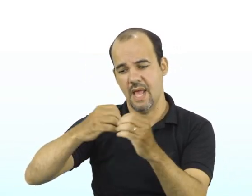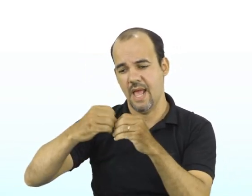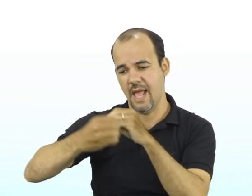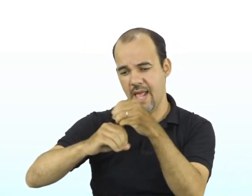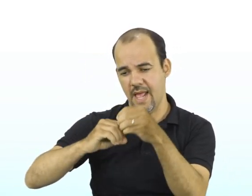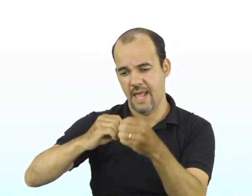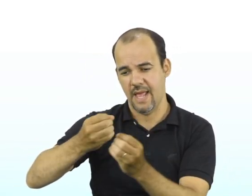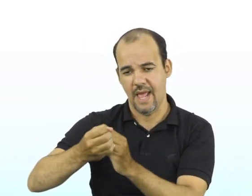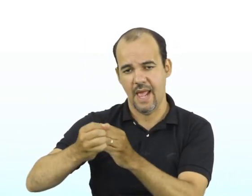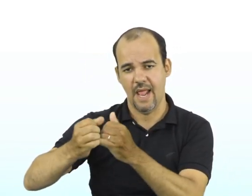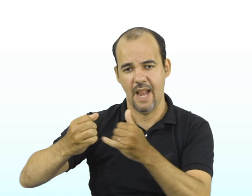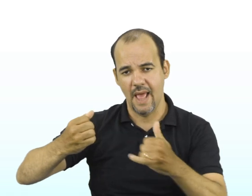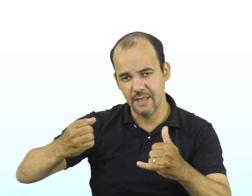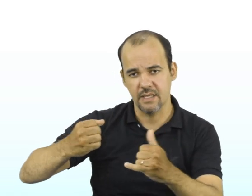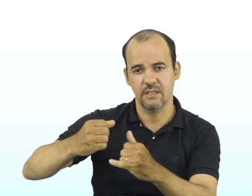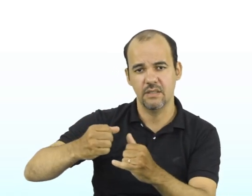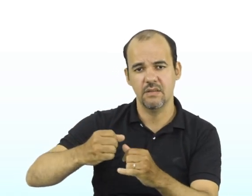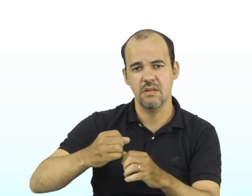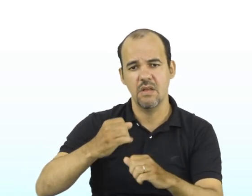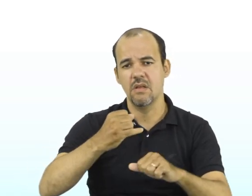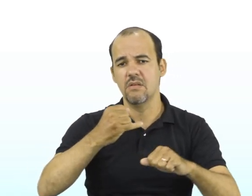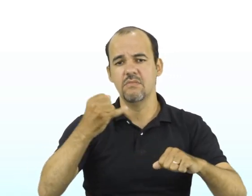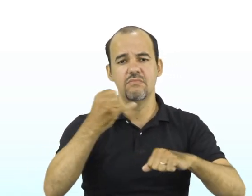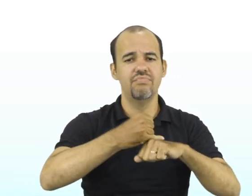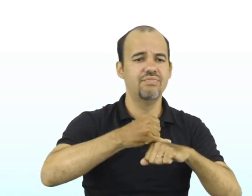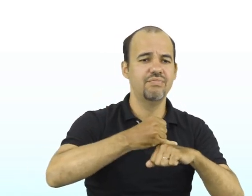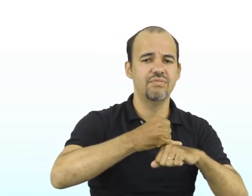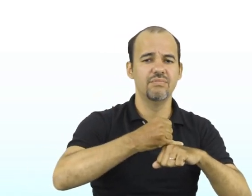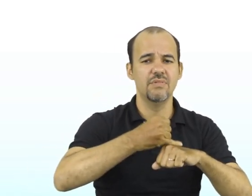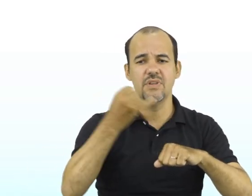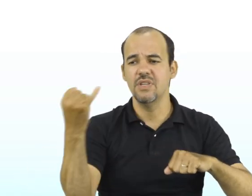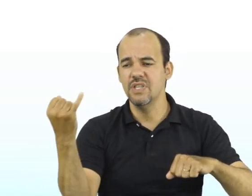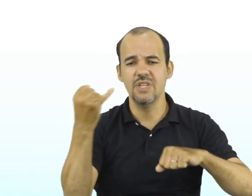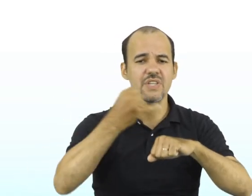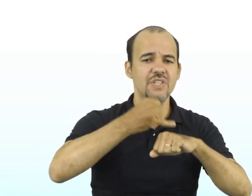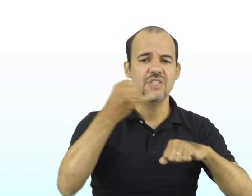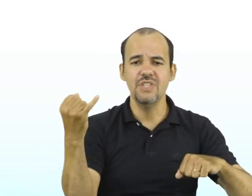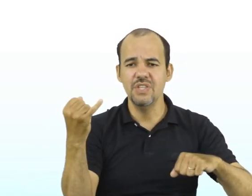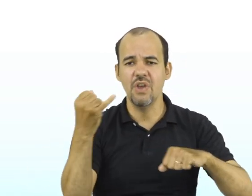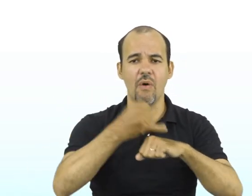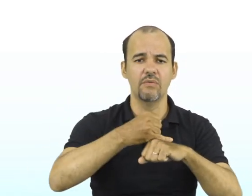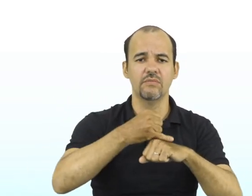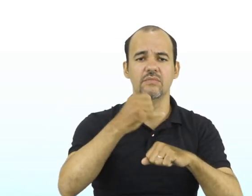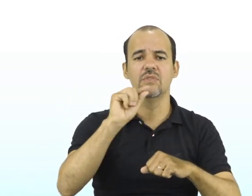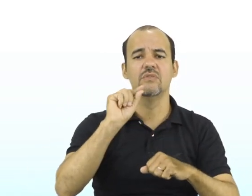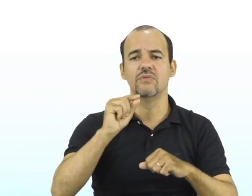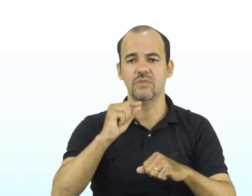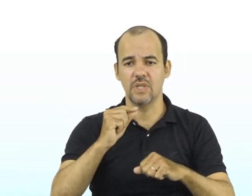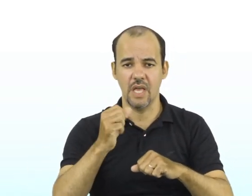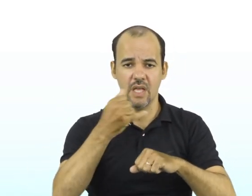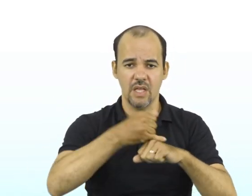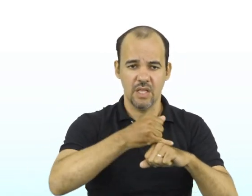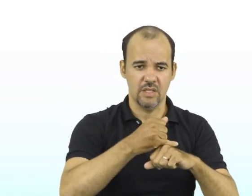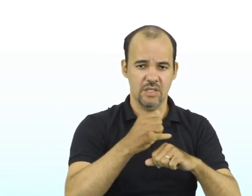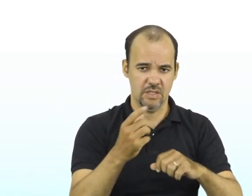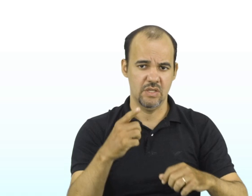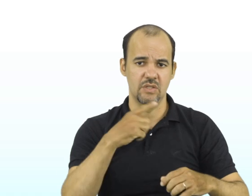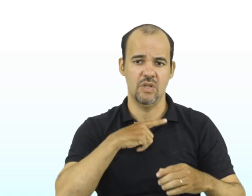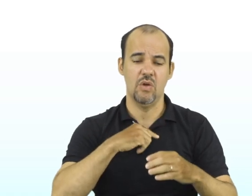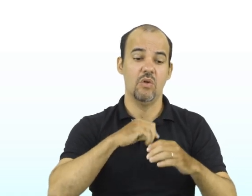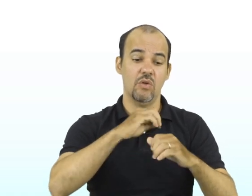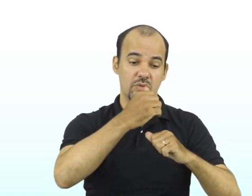os íons. O que é um íon, professor? Íon é um átomo com carga